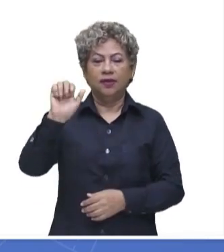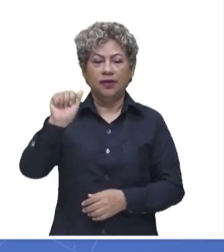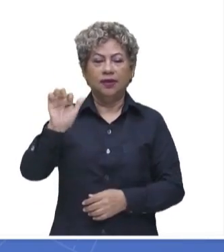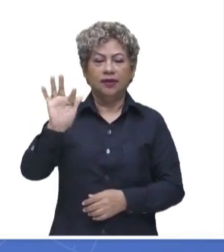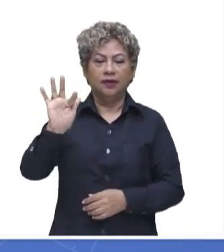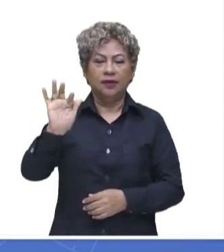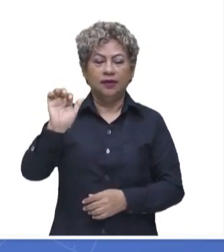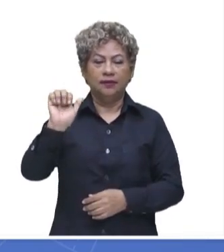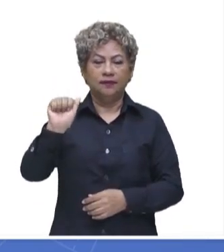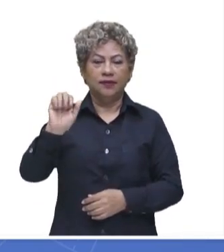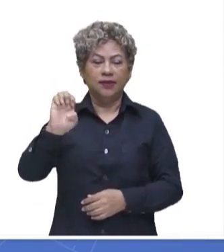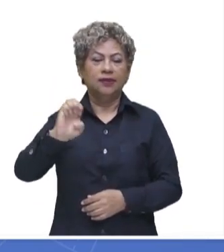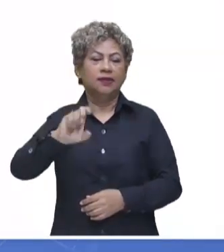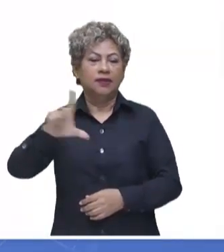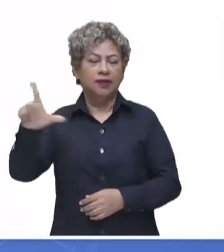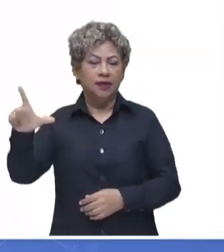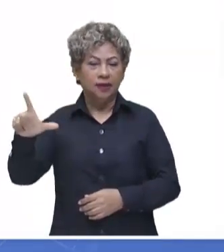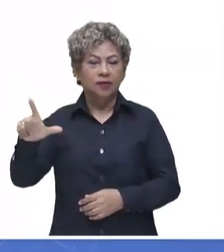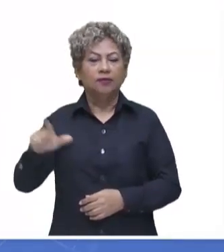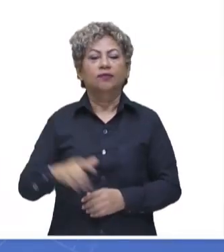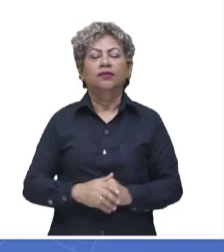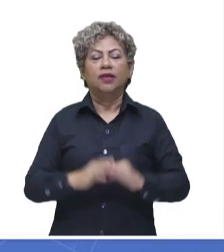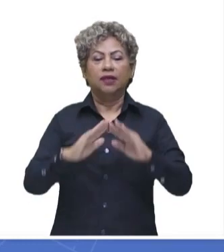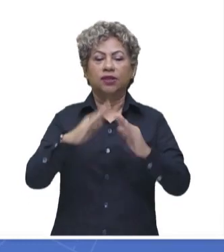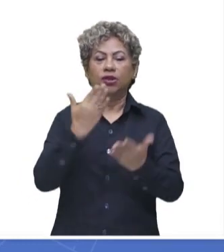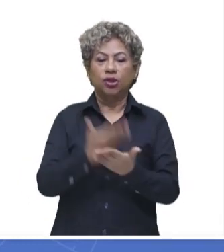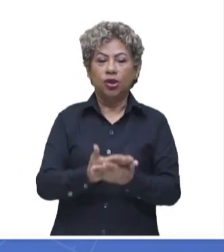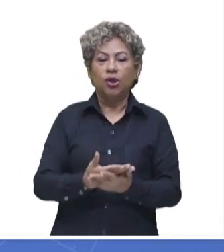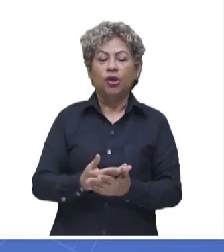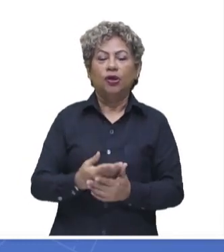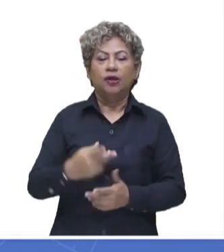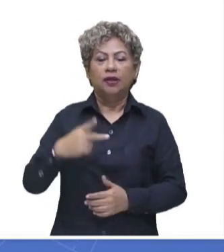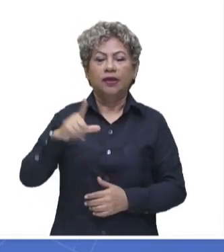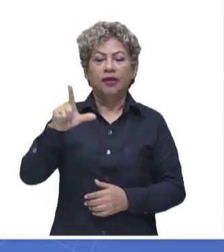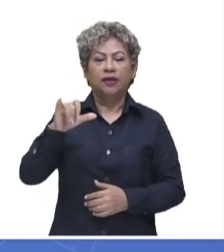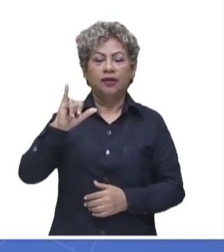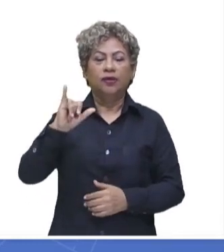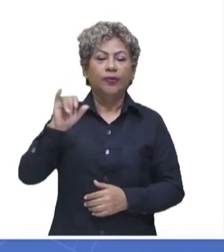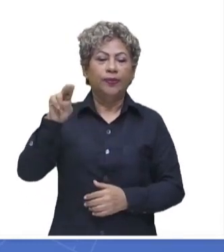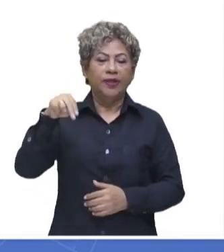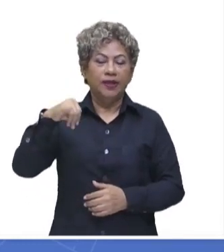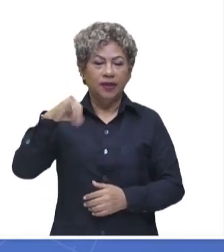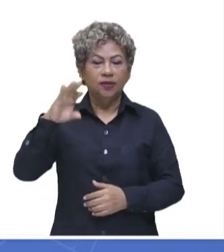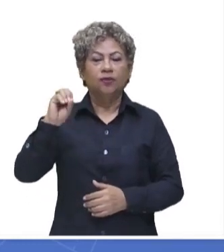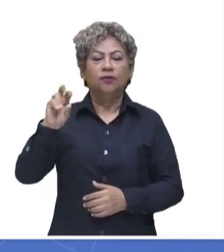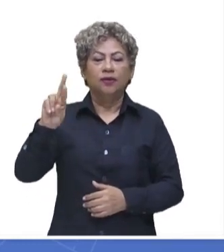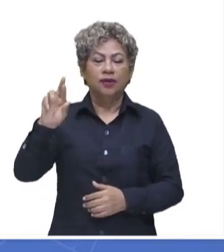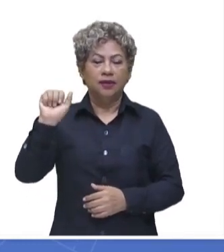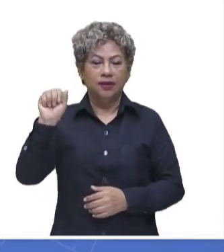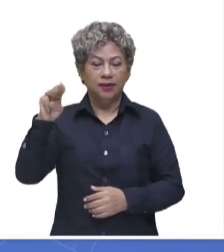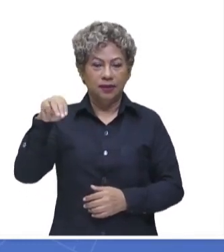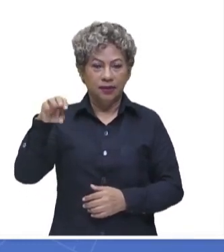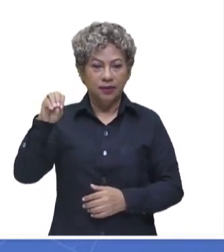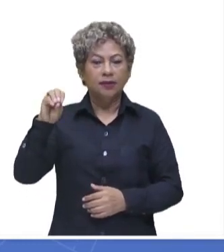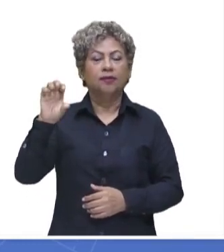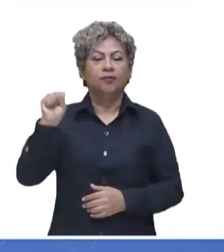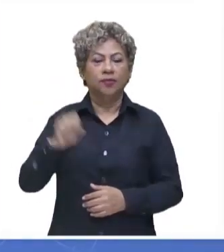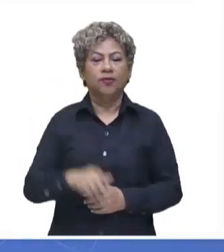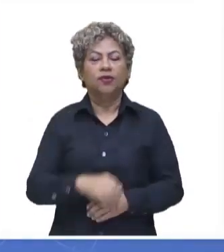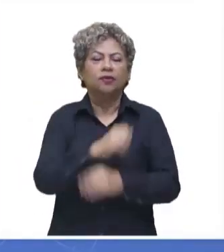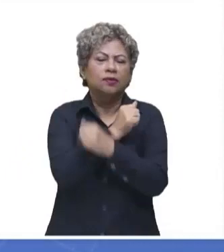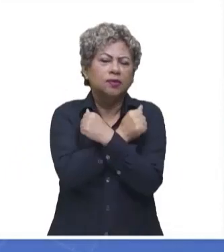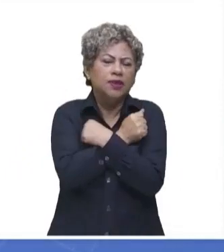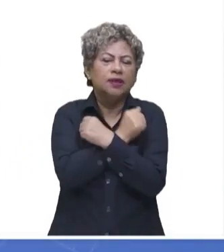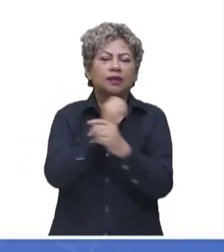está na Escola Estadual aí Plínio Ramos, né? O GM3, obrigado pela participação. Vamos lá então ver como é que